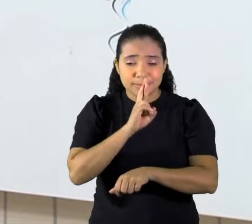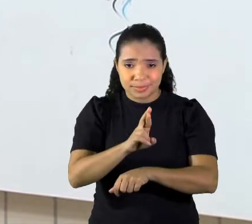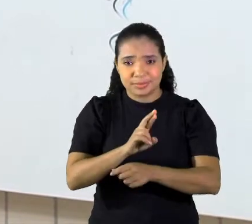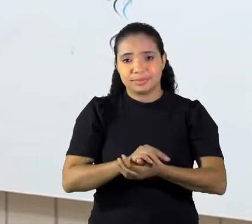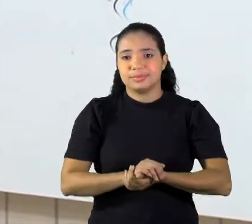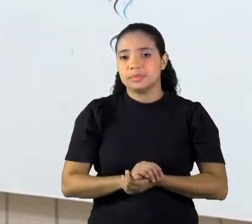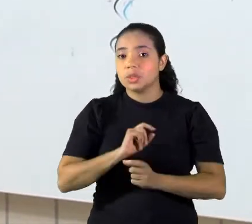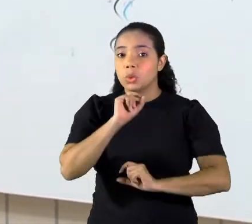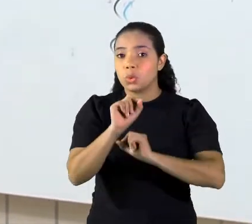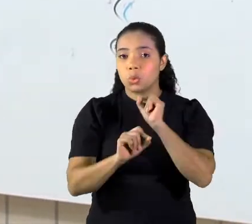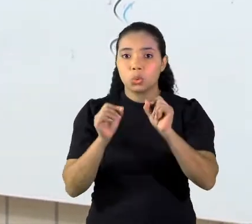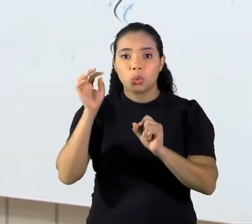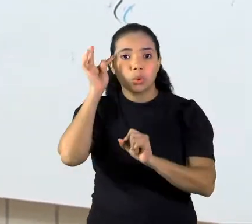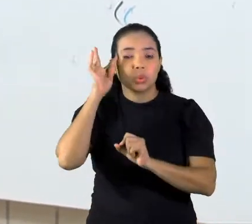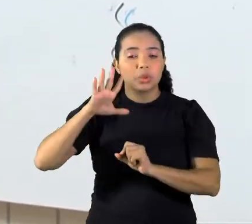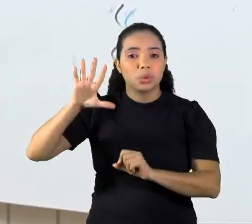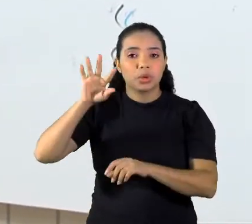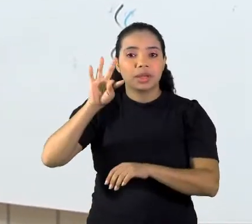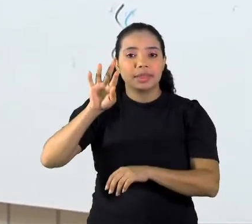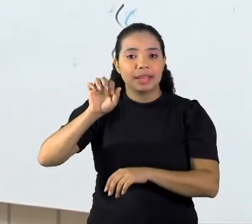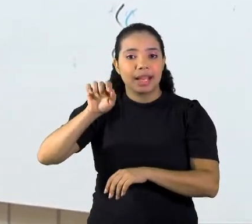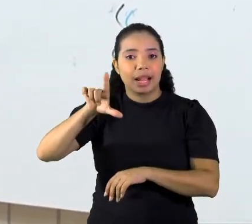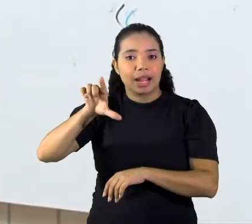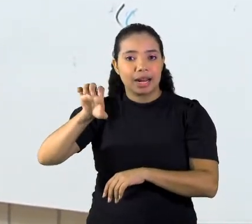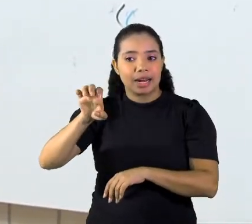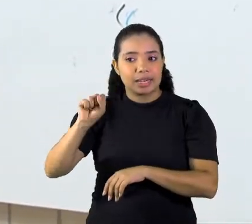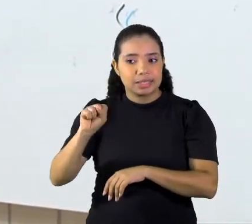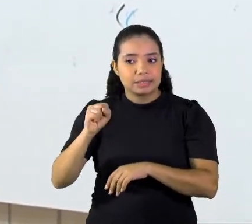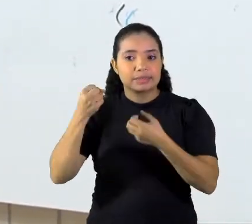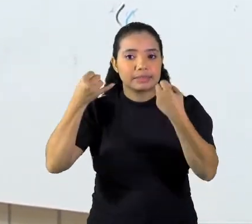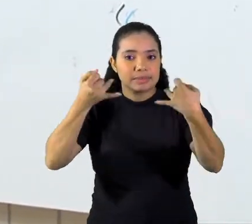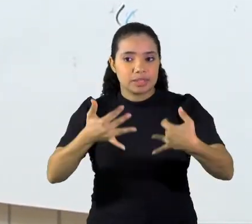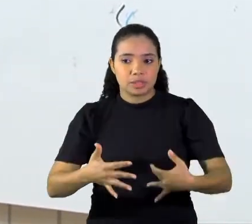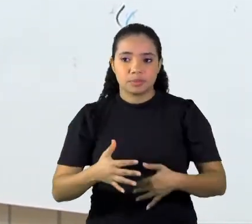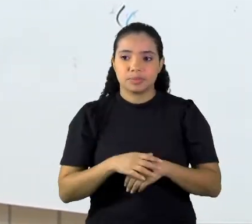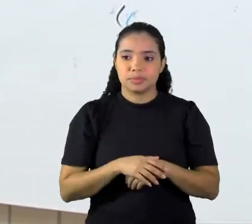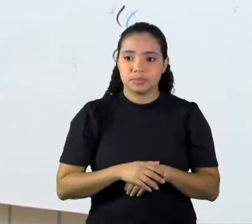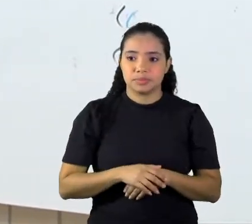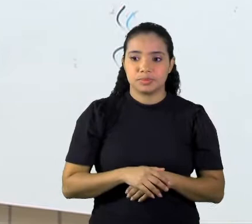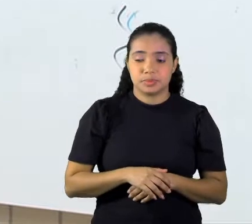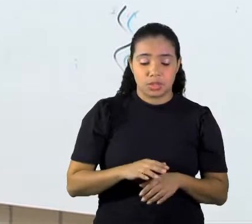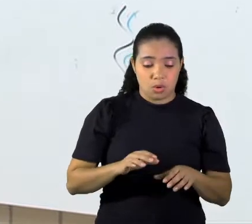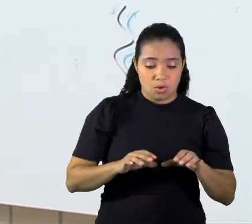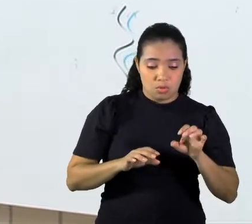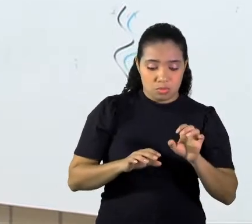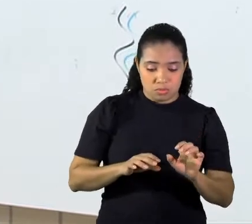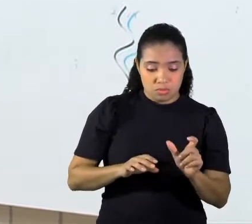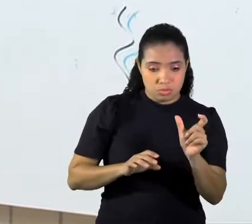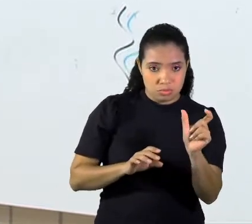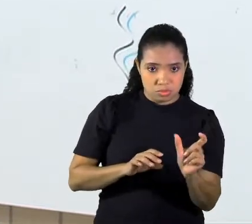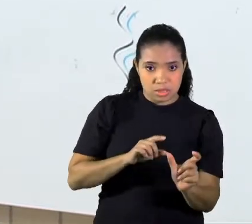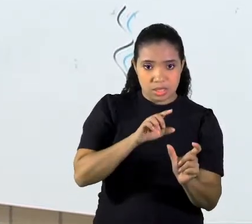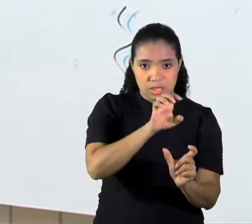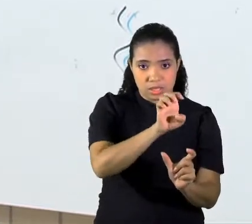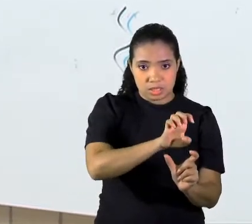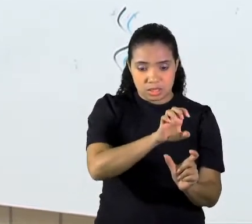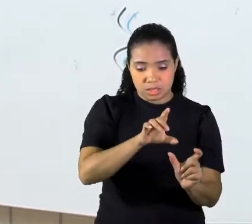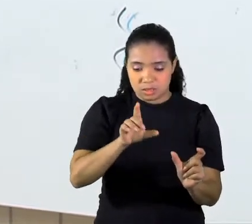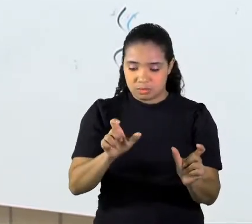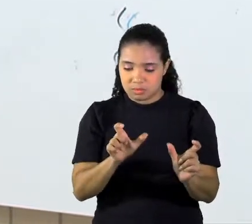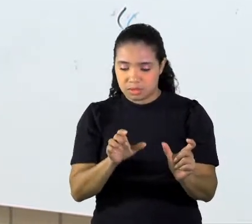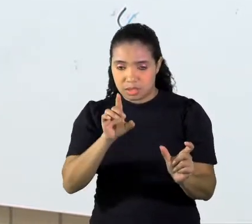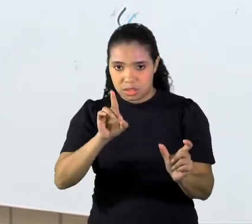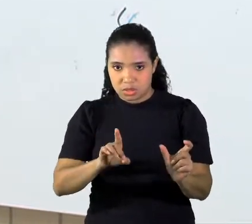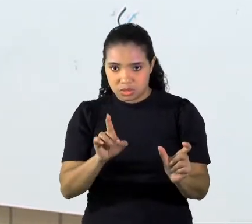Tales diz? Que se eu dividir esse pedaço por esse, o da esquerda pelo da direita, eu vou encontrar o mesmo valor se eu